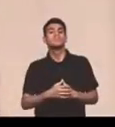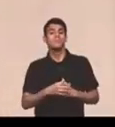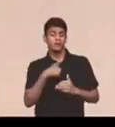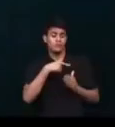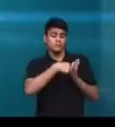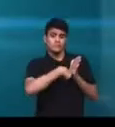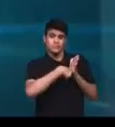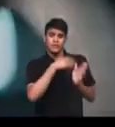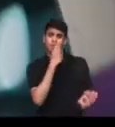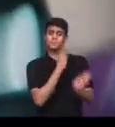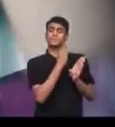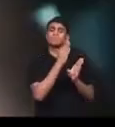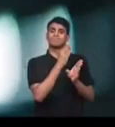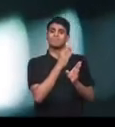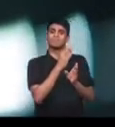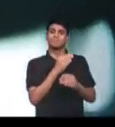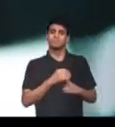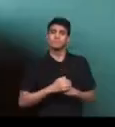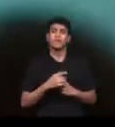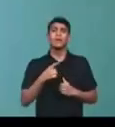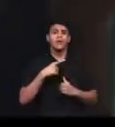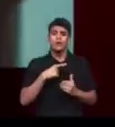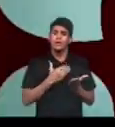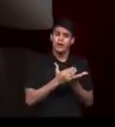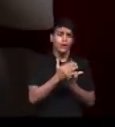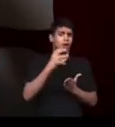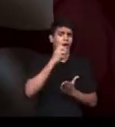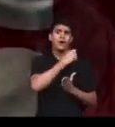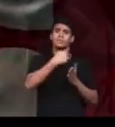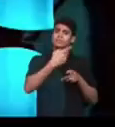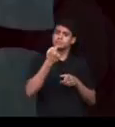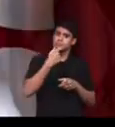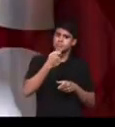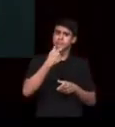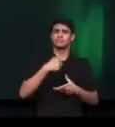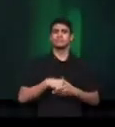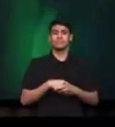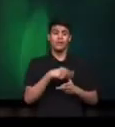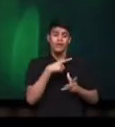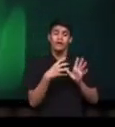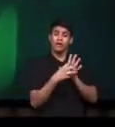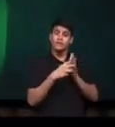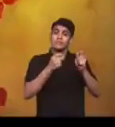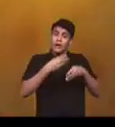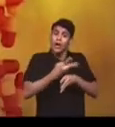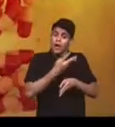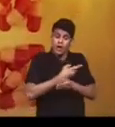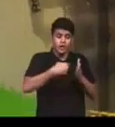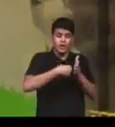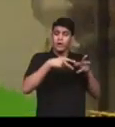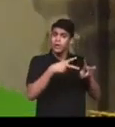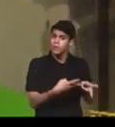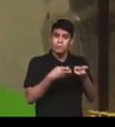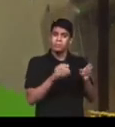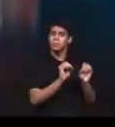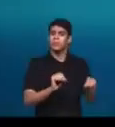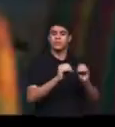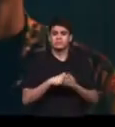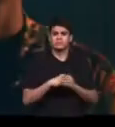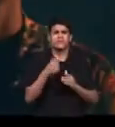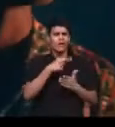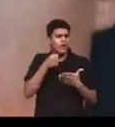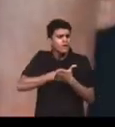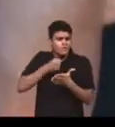a identificação dos primeiros casos no país e há exatos 25 anos os medicamentos anti-retrovirais usados